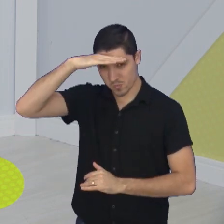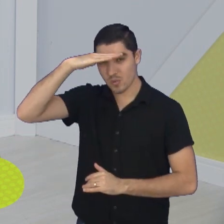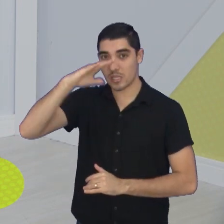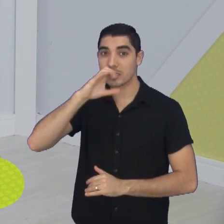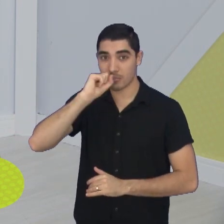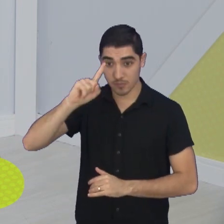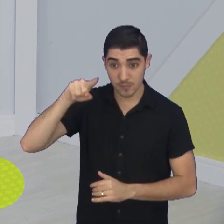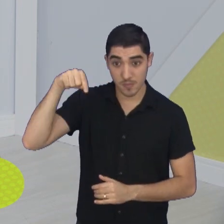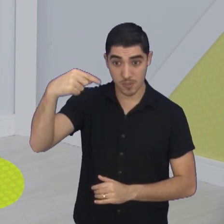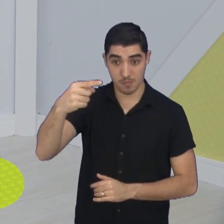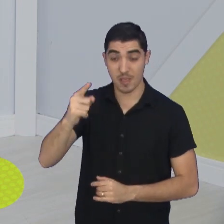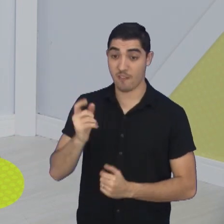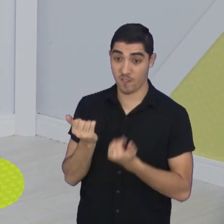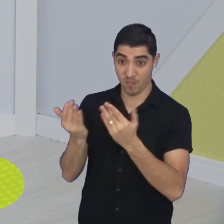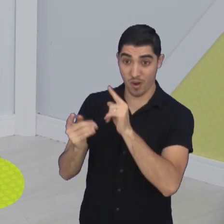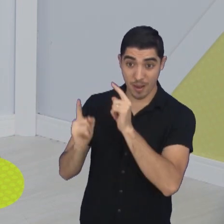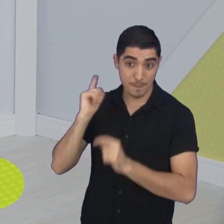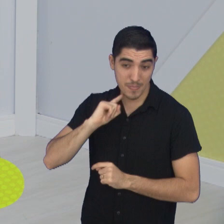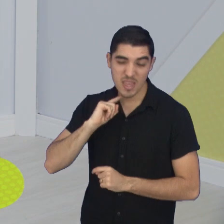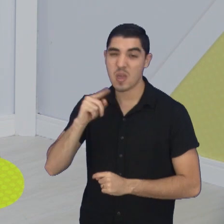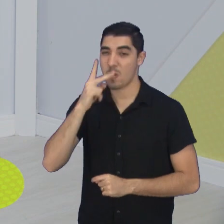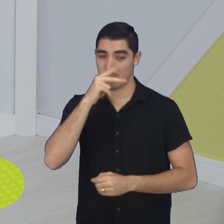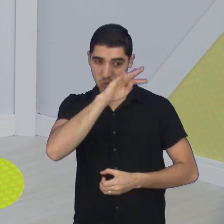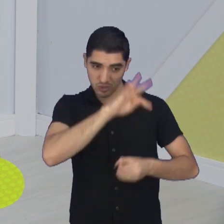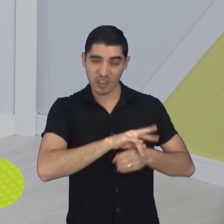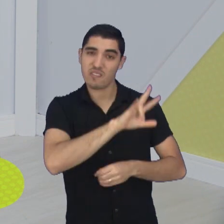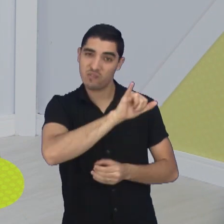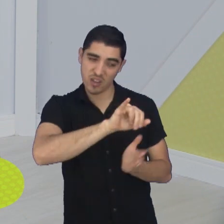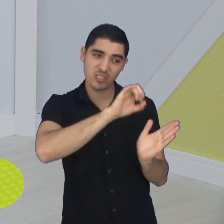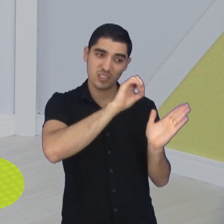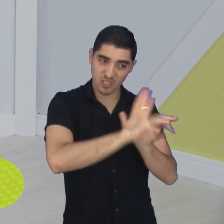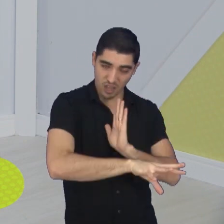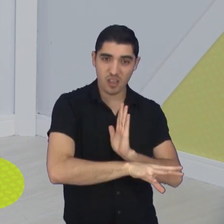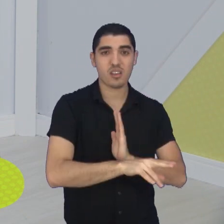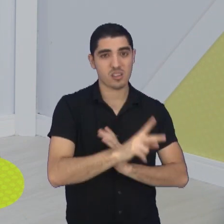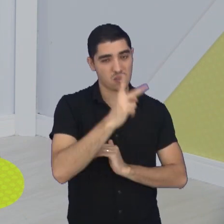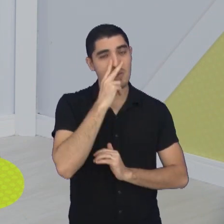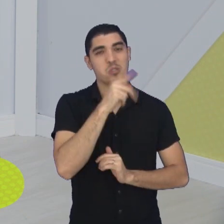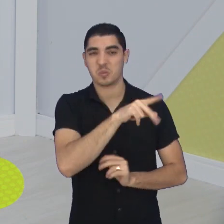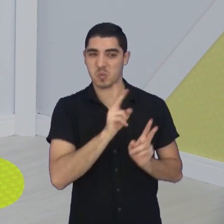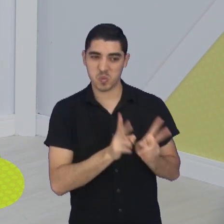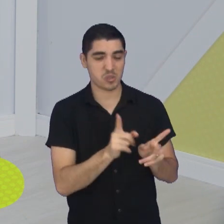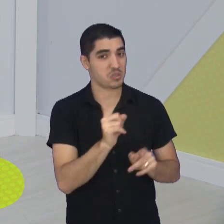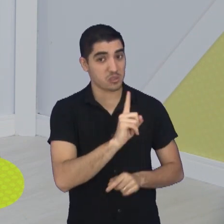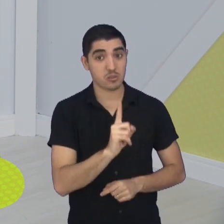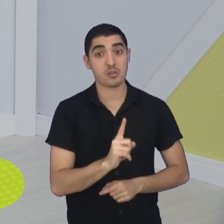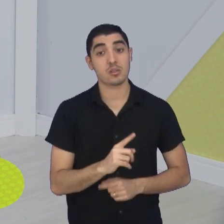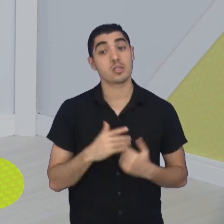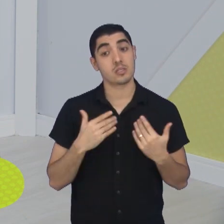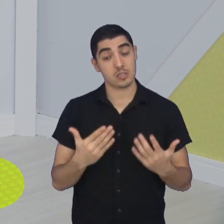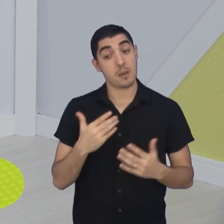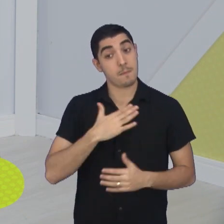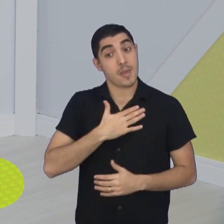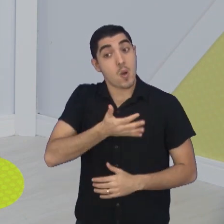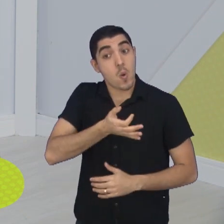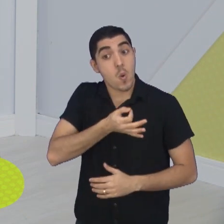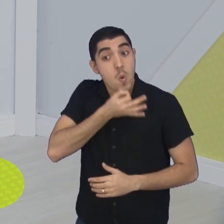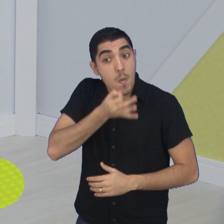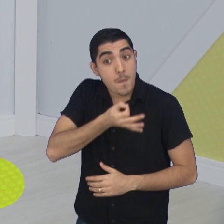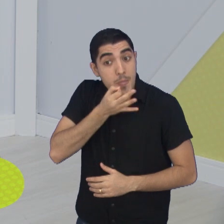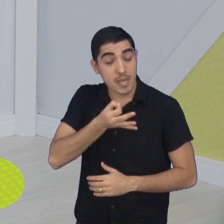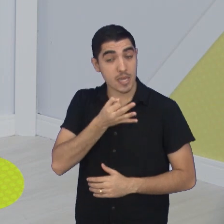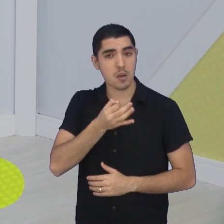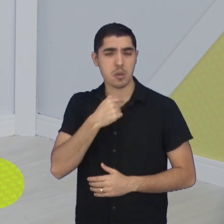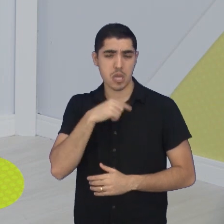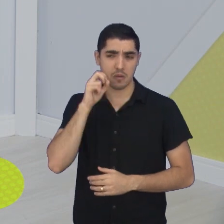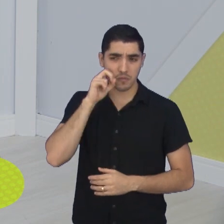sábado que vem lá no Manduzão, eu acho que fica muito difícil para o Ricardo Costa permanecer na equipe do São José. Repetindo, isso aqui é uma opinião técnica com base naquilo que a gente